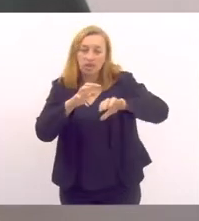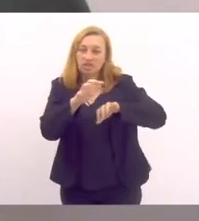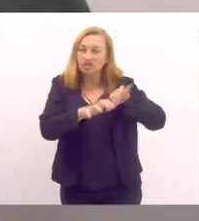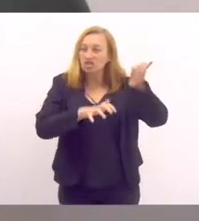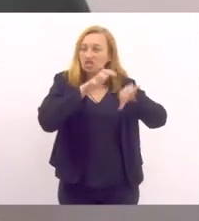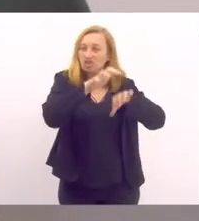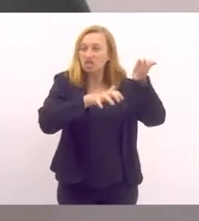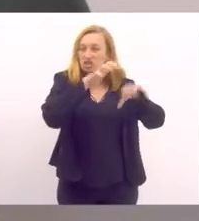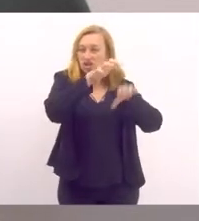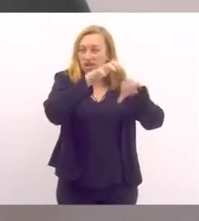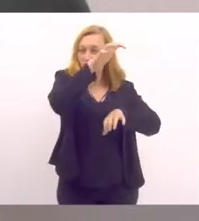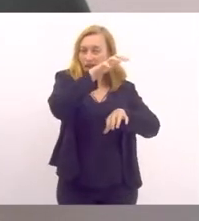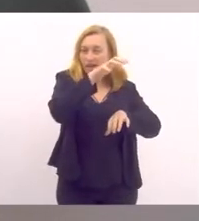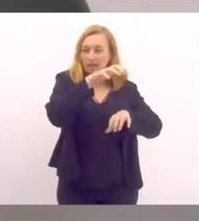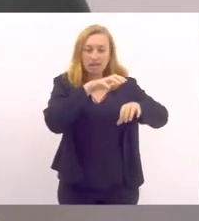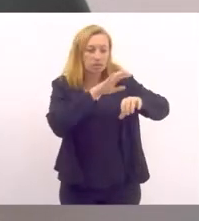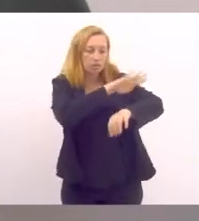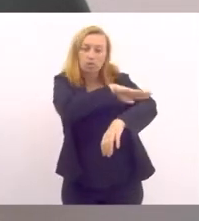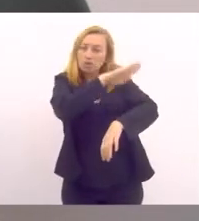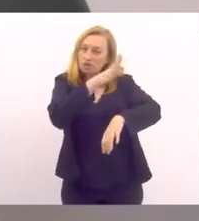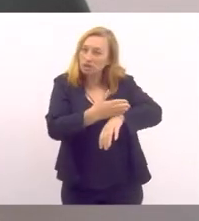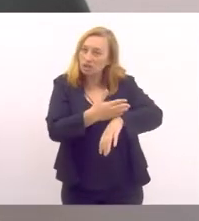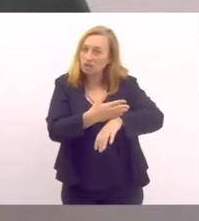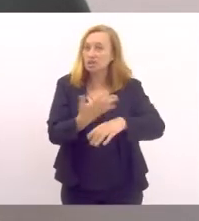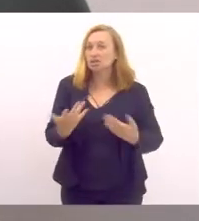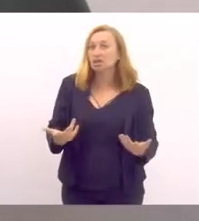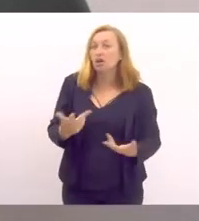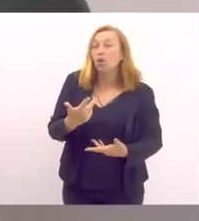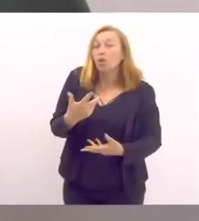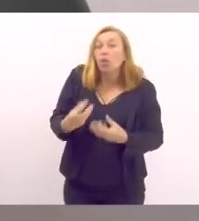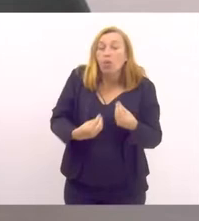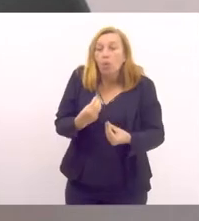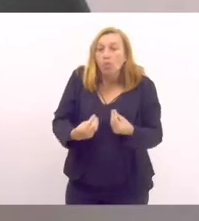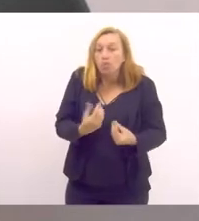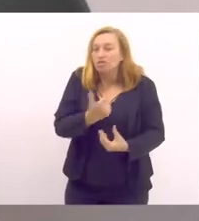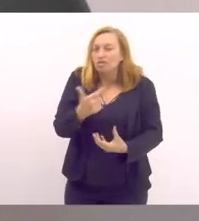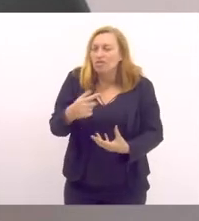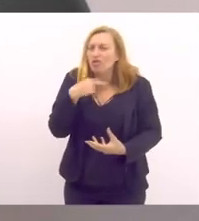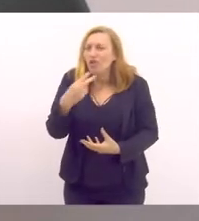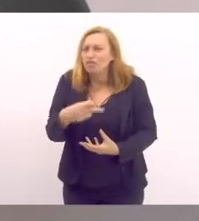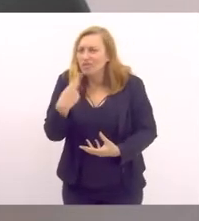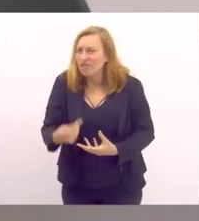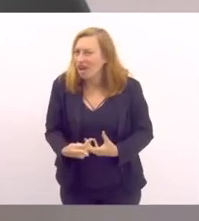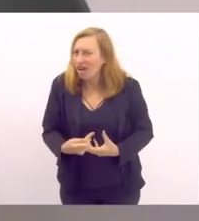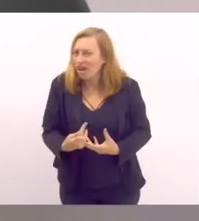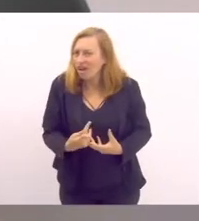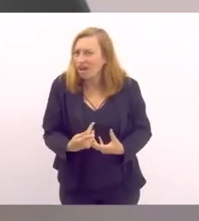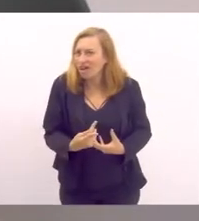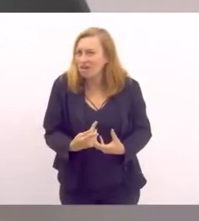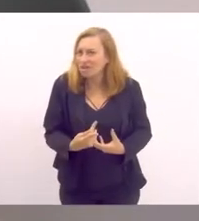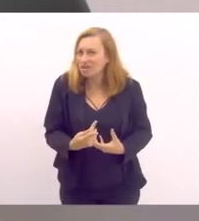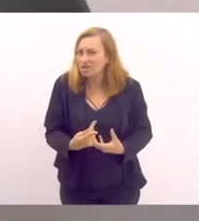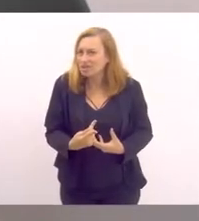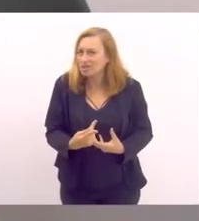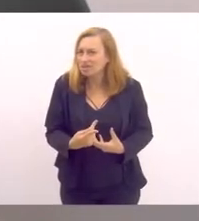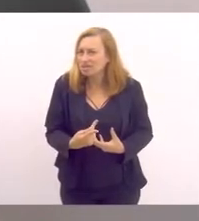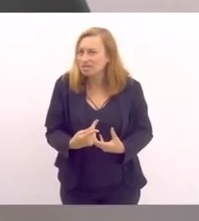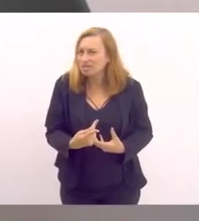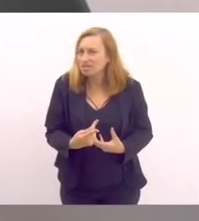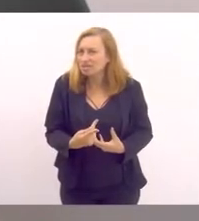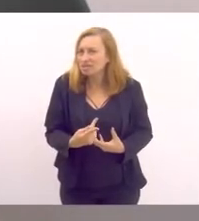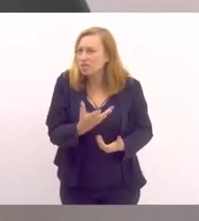de escalada a nível Brasil. E como não ter voz para poder falar disso tudo? E como não ser protagonista na divisão das